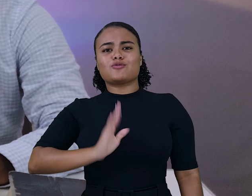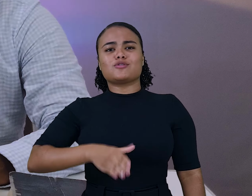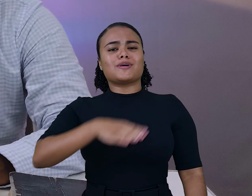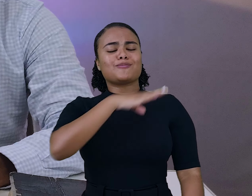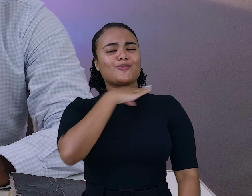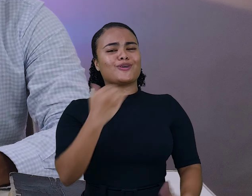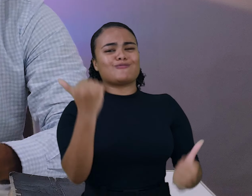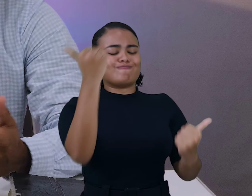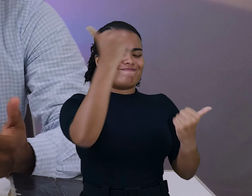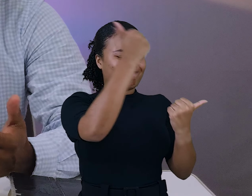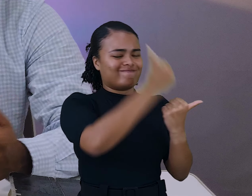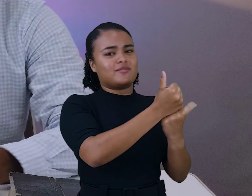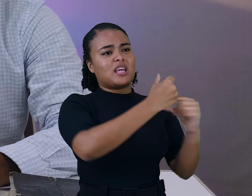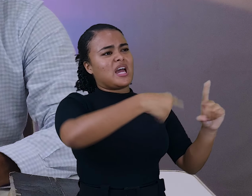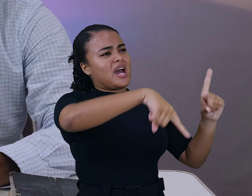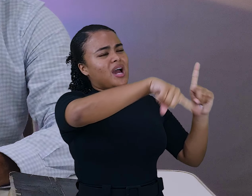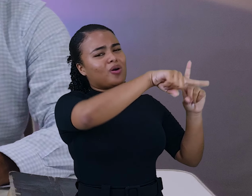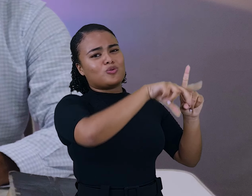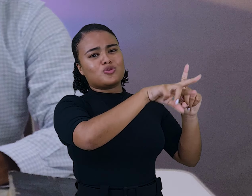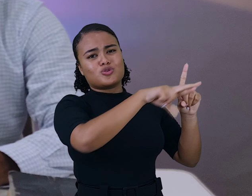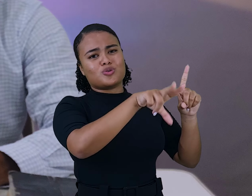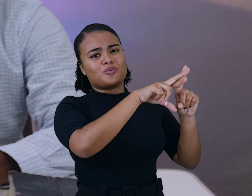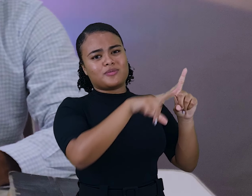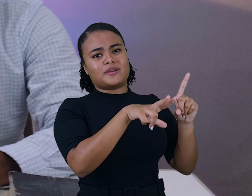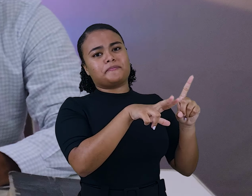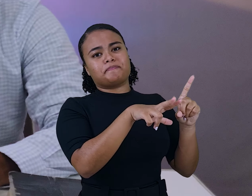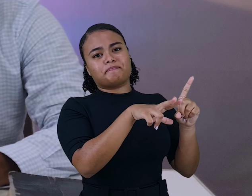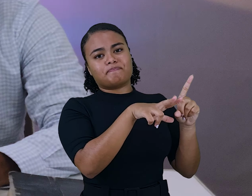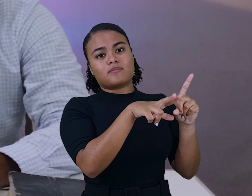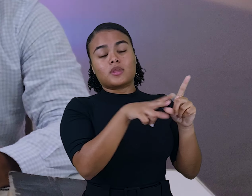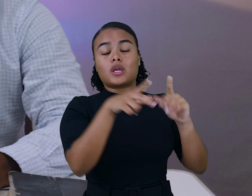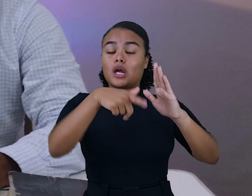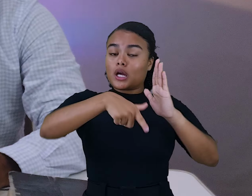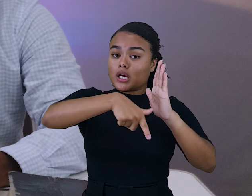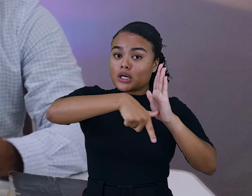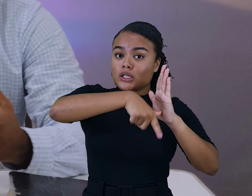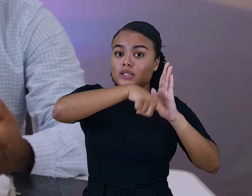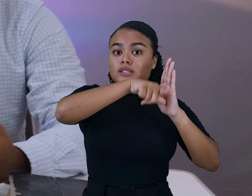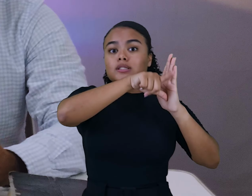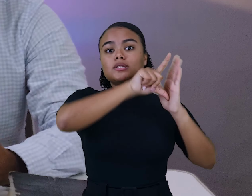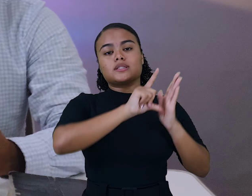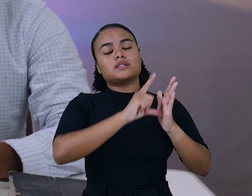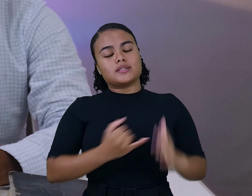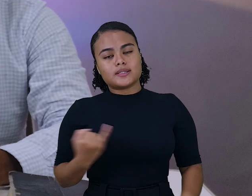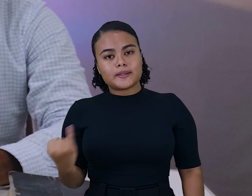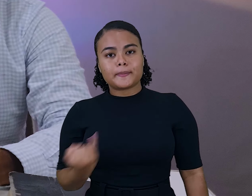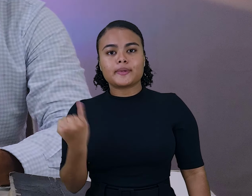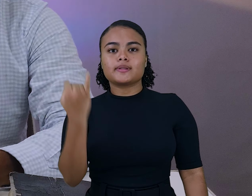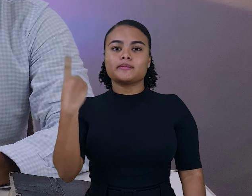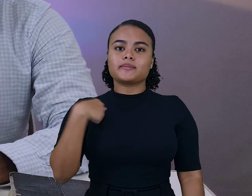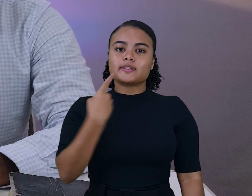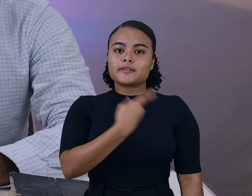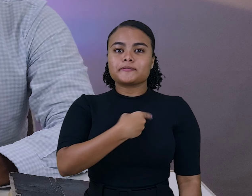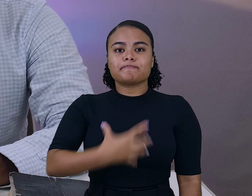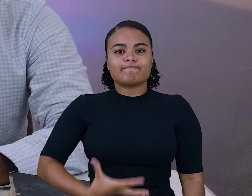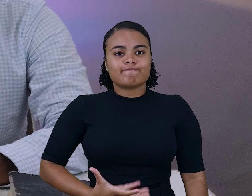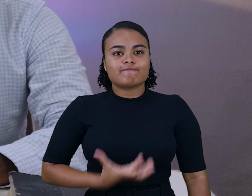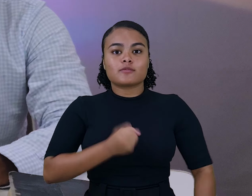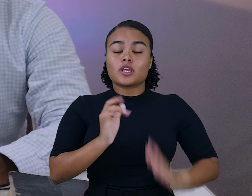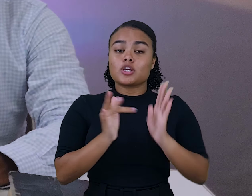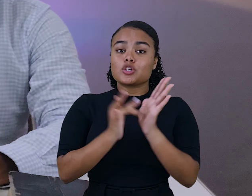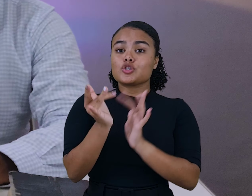havia morrido, então a cruz não foi um acidente na vida dele. Antes, ela se tornou o fundamento para a nossa